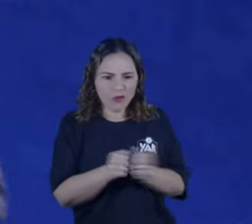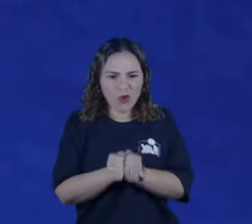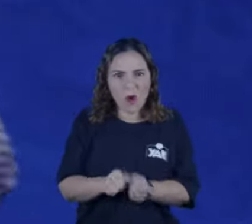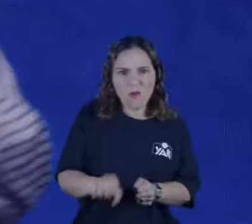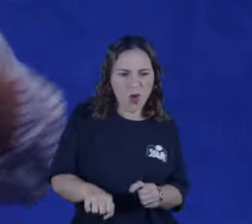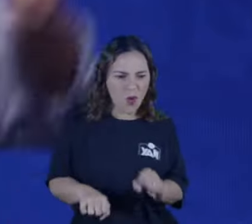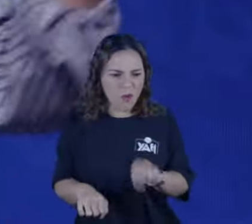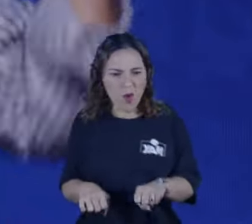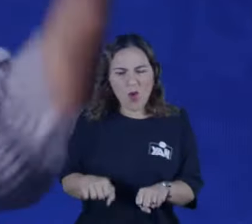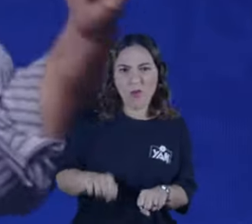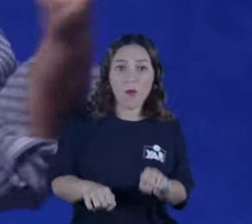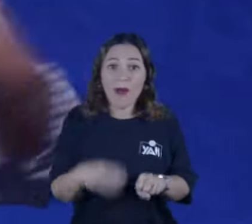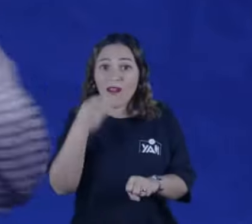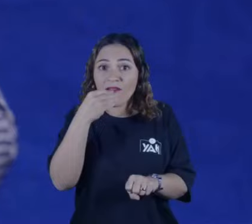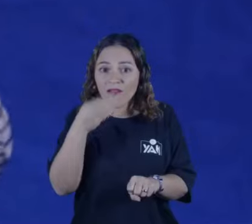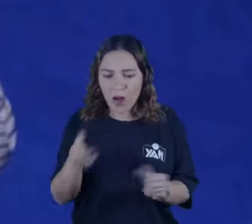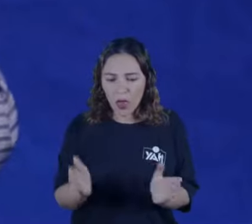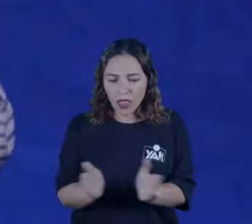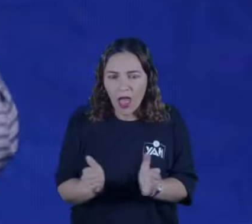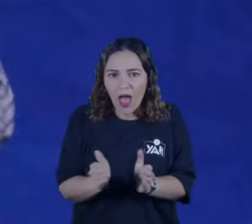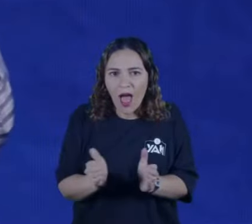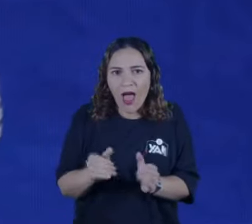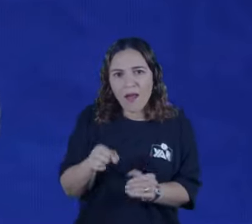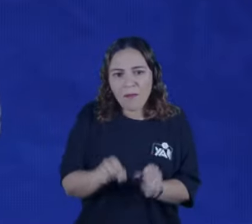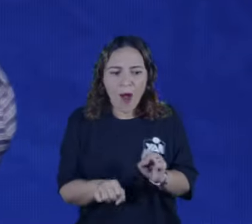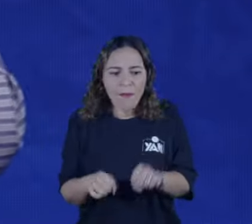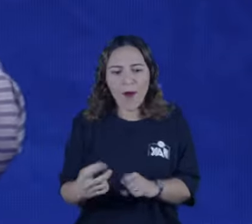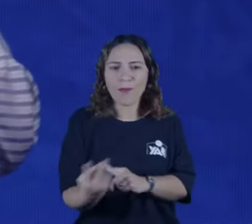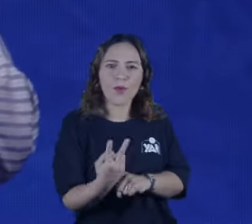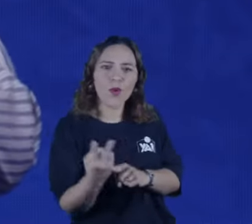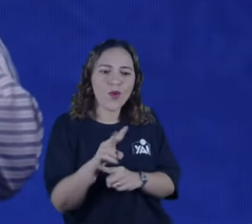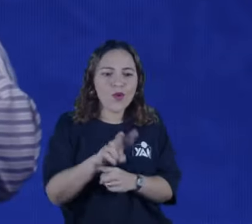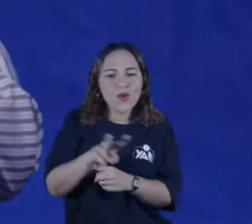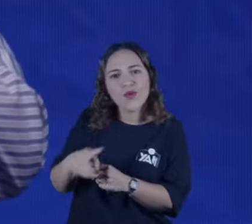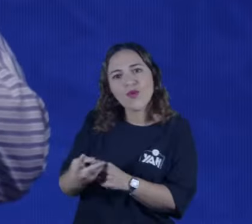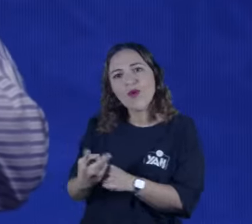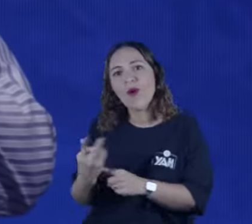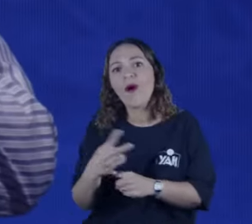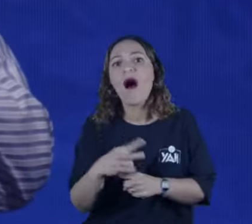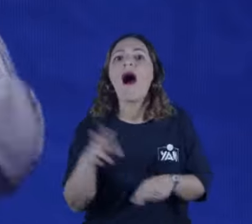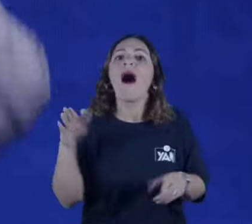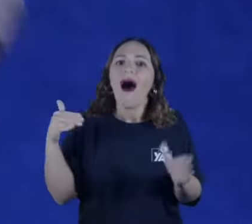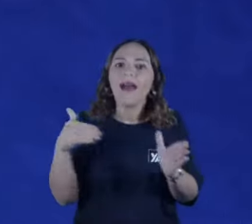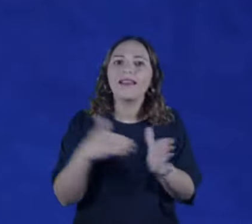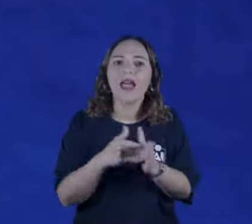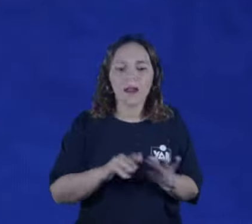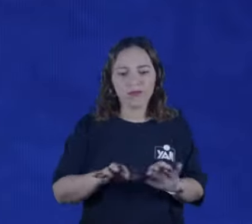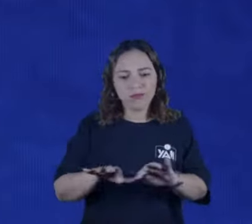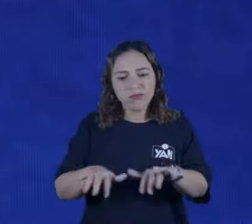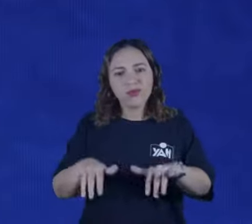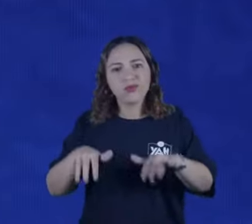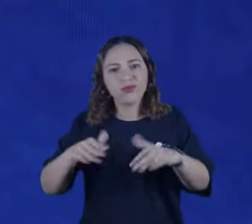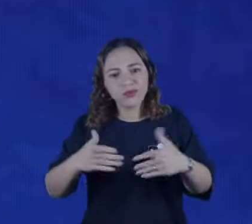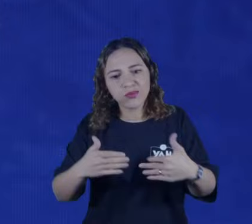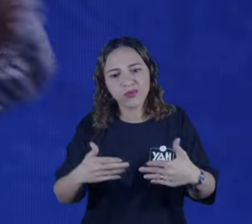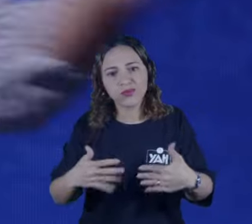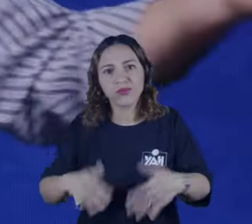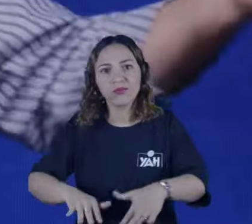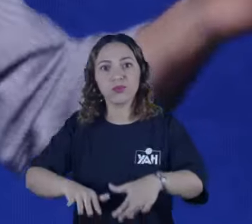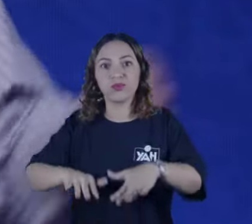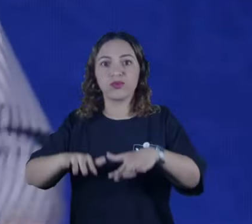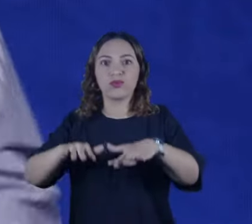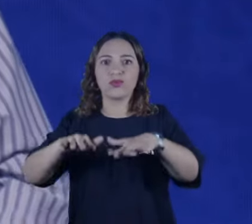e deixando os mais fracos dentro do círculo para serem protegidos até que eles se recuperem,